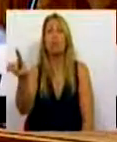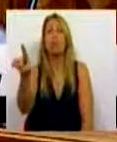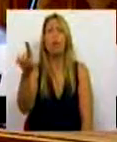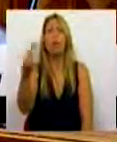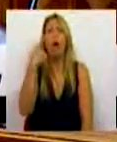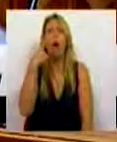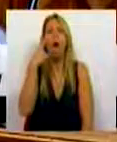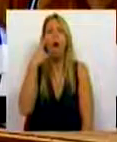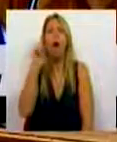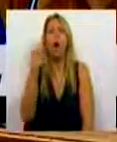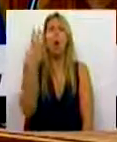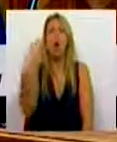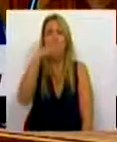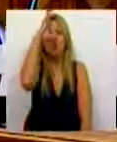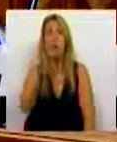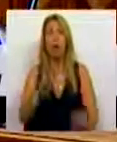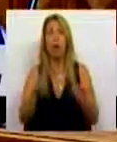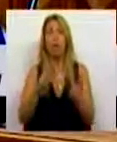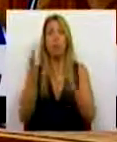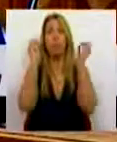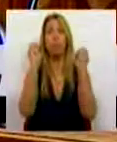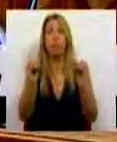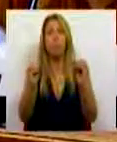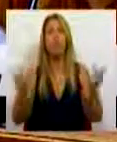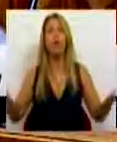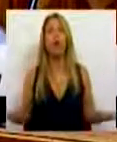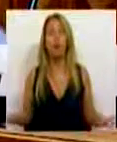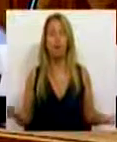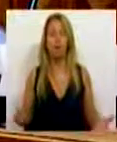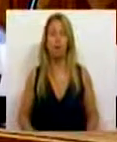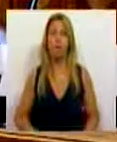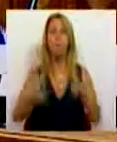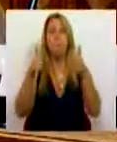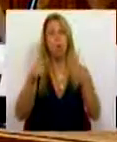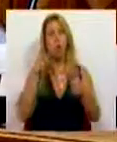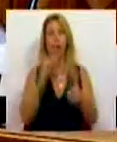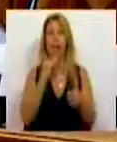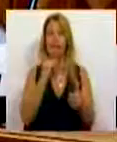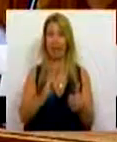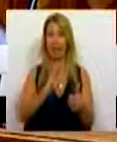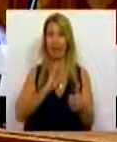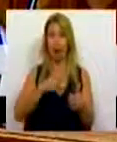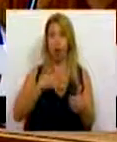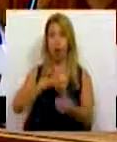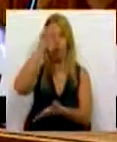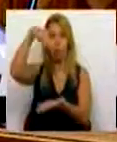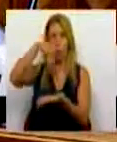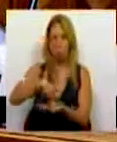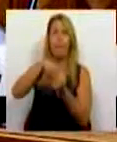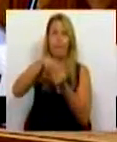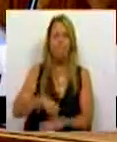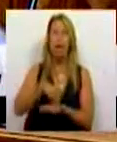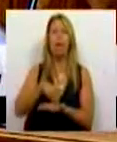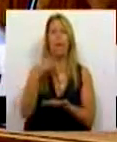nunca atualizaram. E, portanto, convém também porem os pés na terra, não é? E já agora, 4 anos, e já